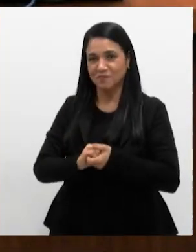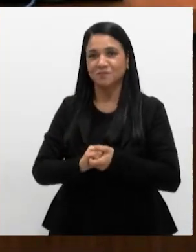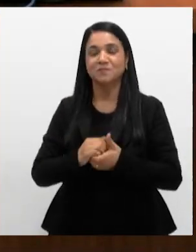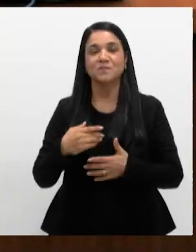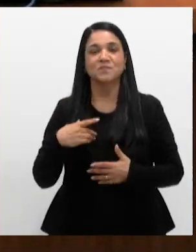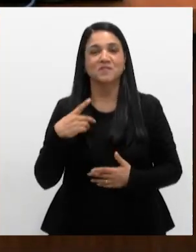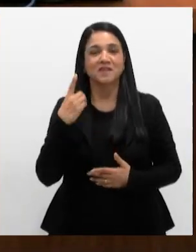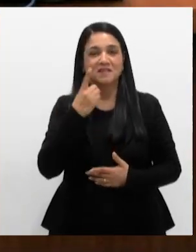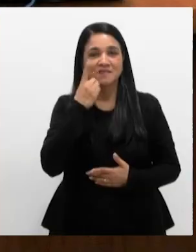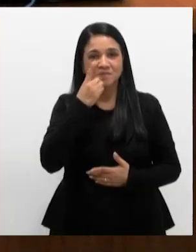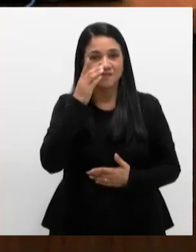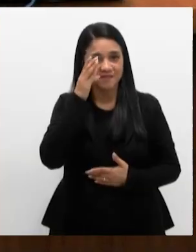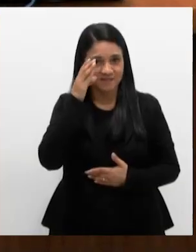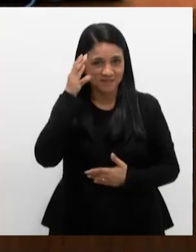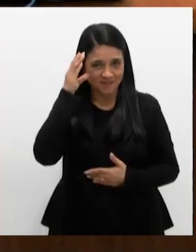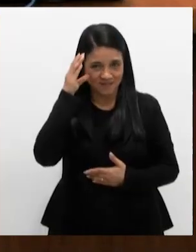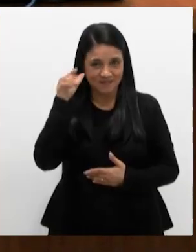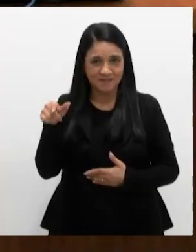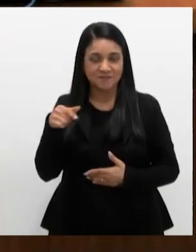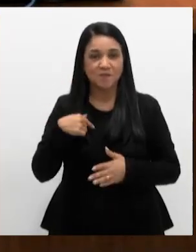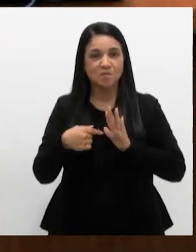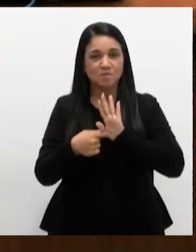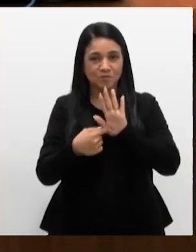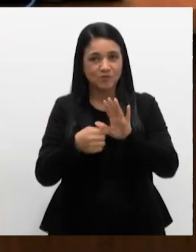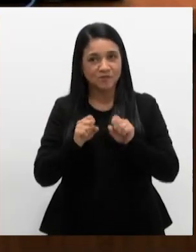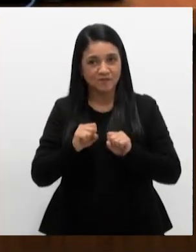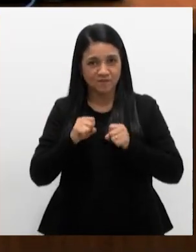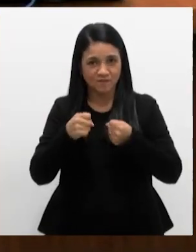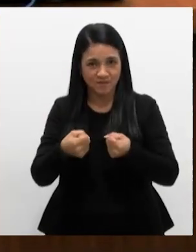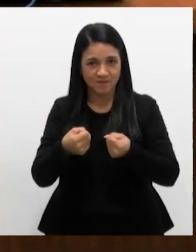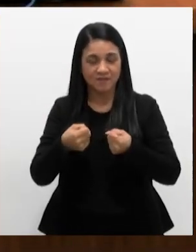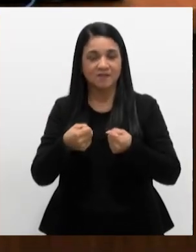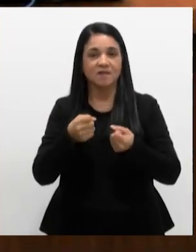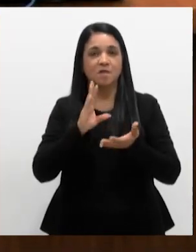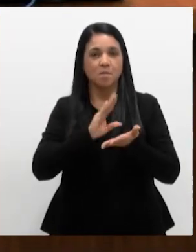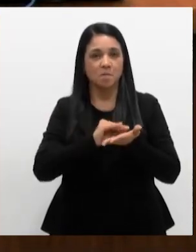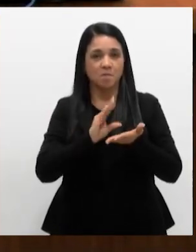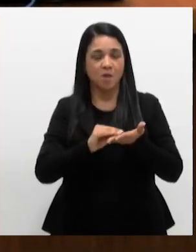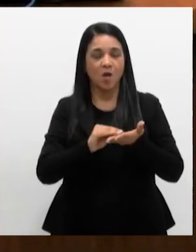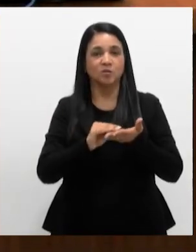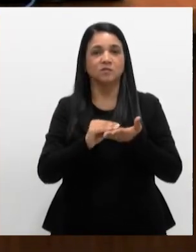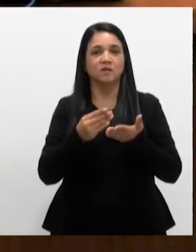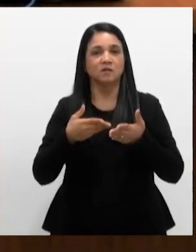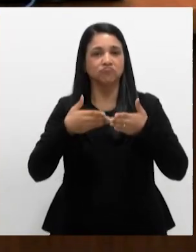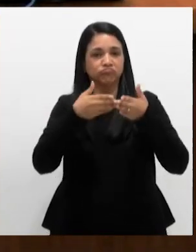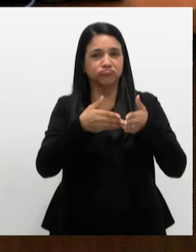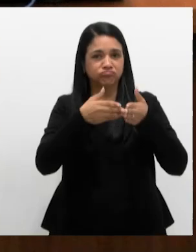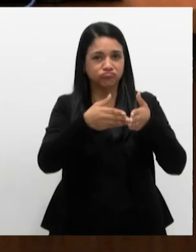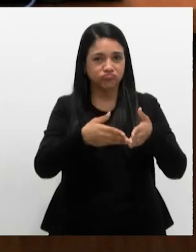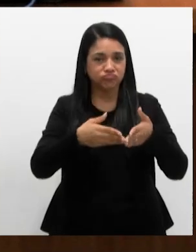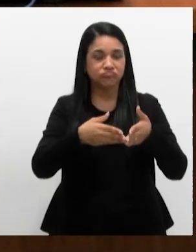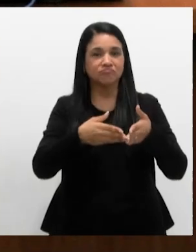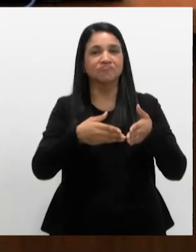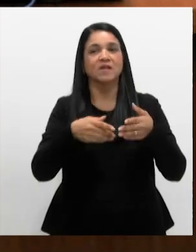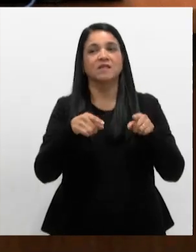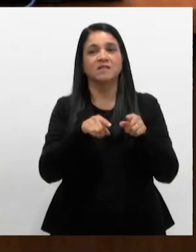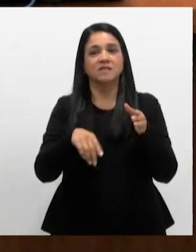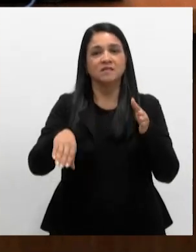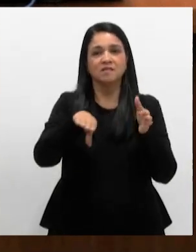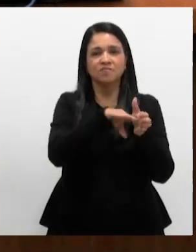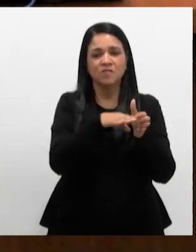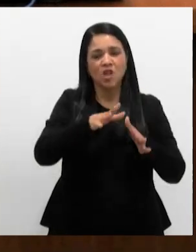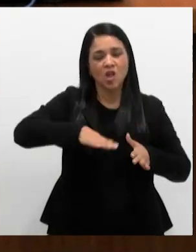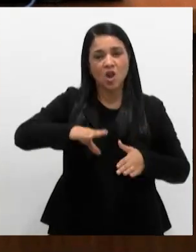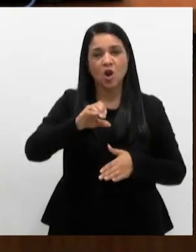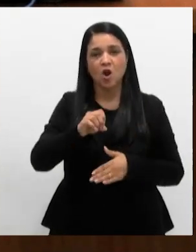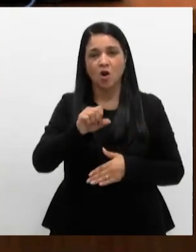tem demonstrado a deputada de defesa da pauta relacionada à indústria naval, às cidades do litoral do Rio de Janeiro, da Costa Verde,